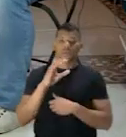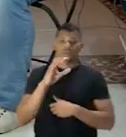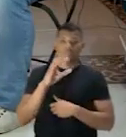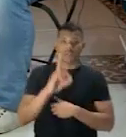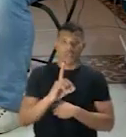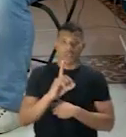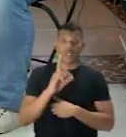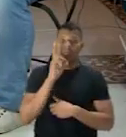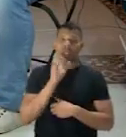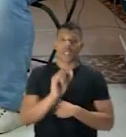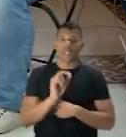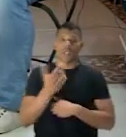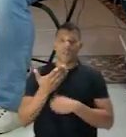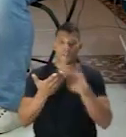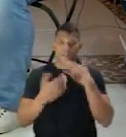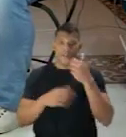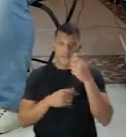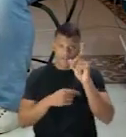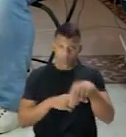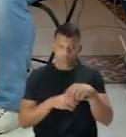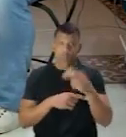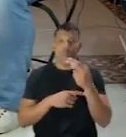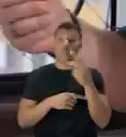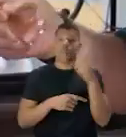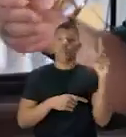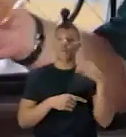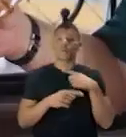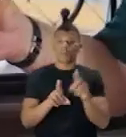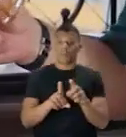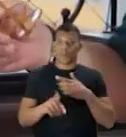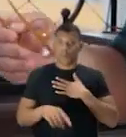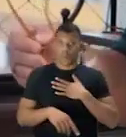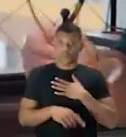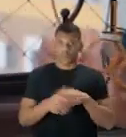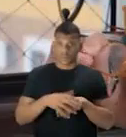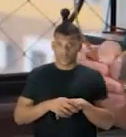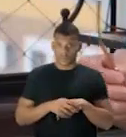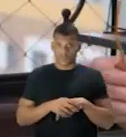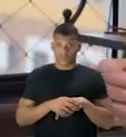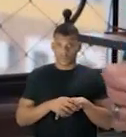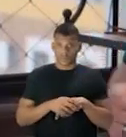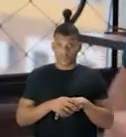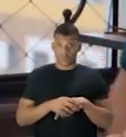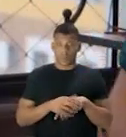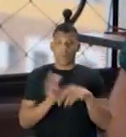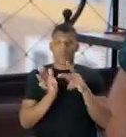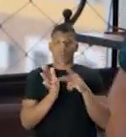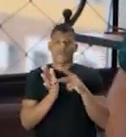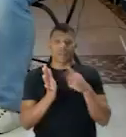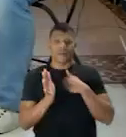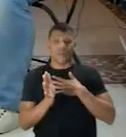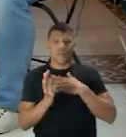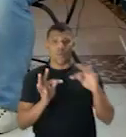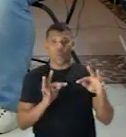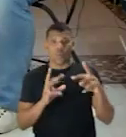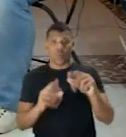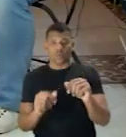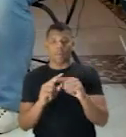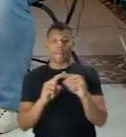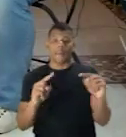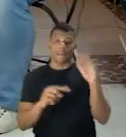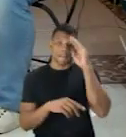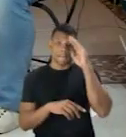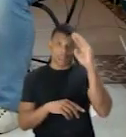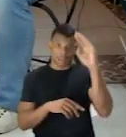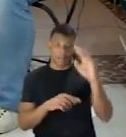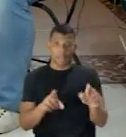desse CD, seria essa a melhor ou você tem outra que você gosta muito? Não, tem. Na verdade, eu gosto delas